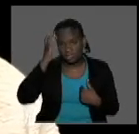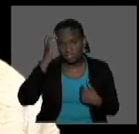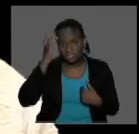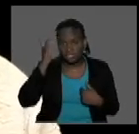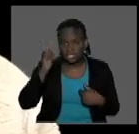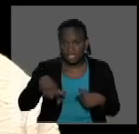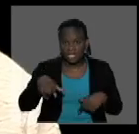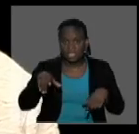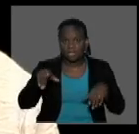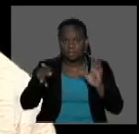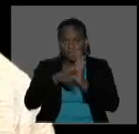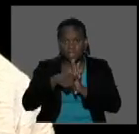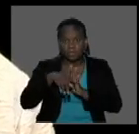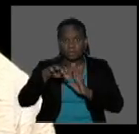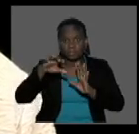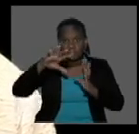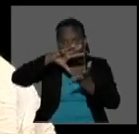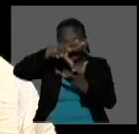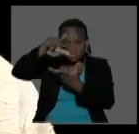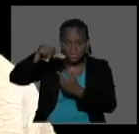é cosmologização.